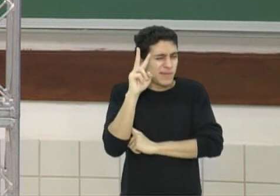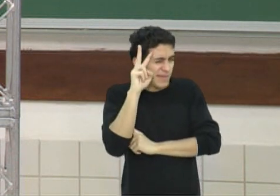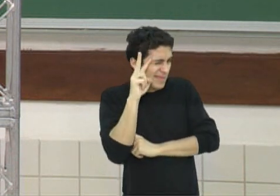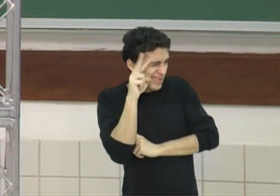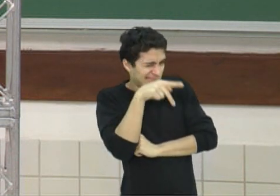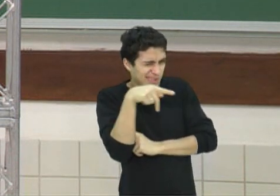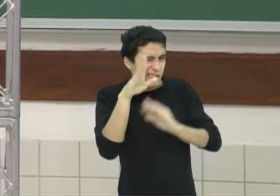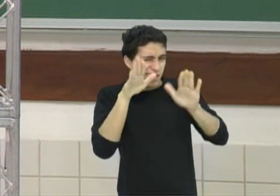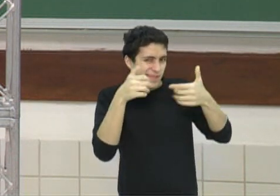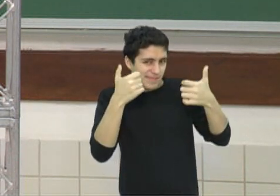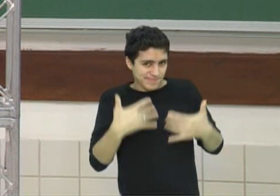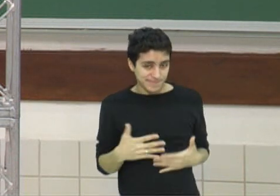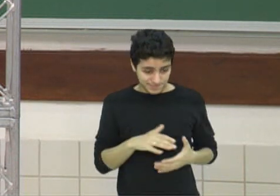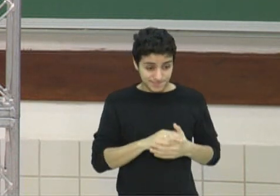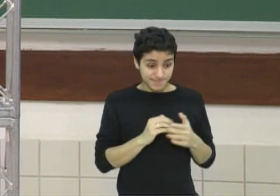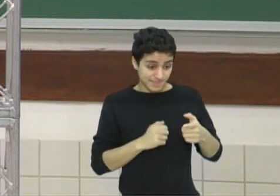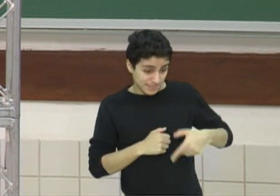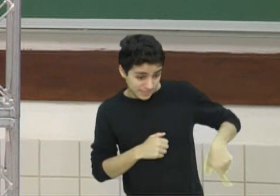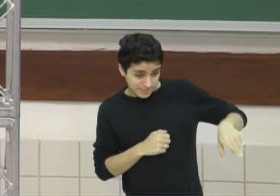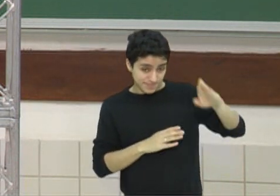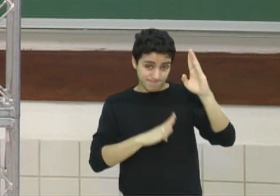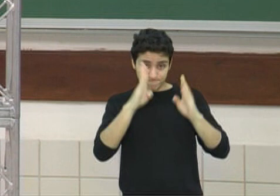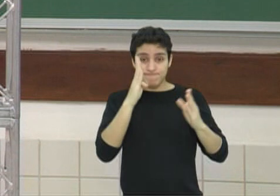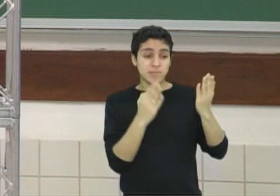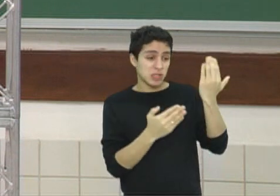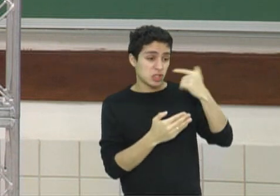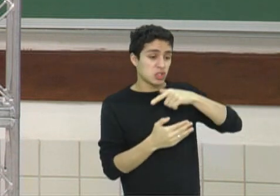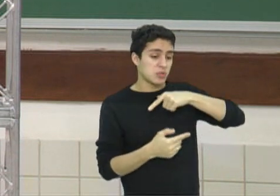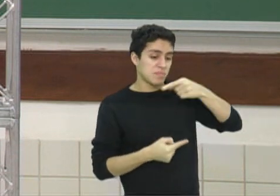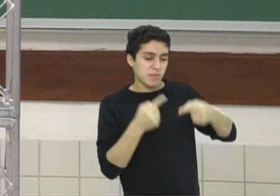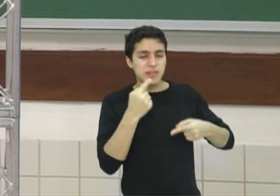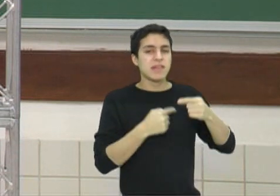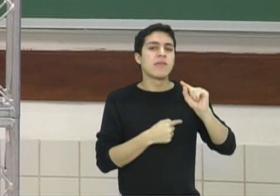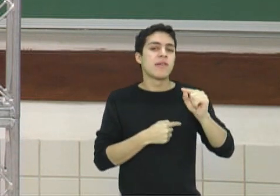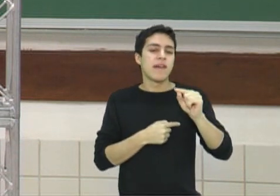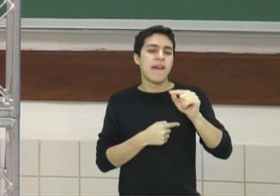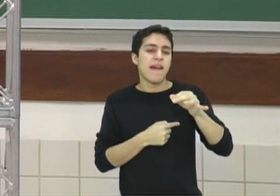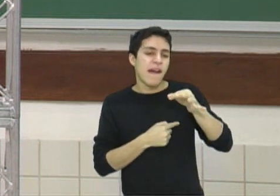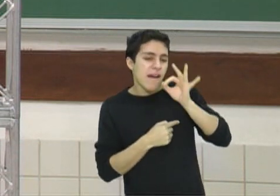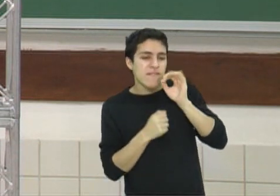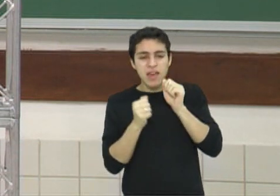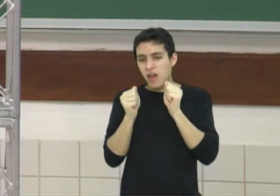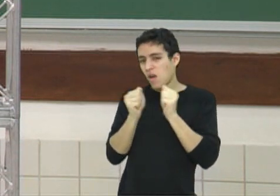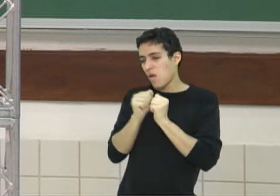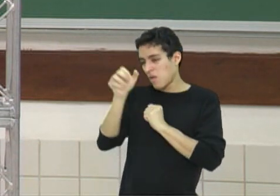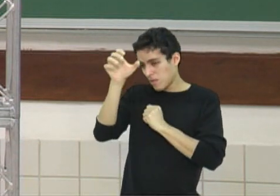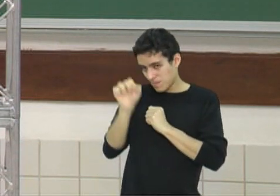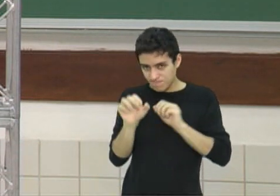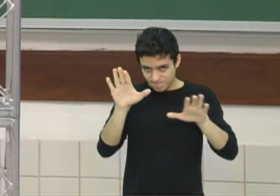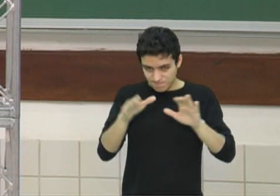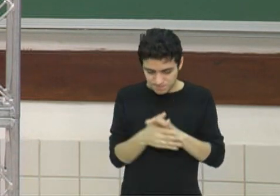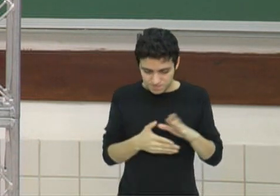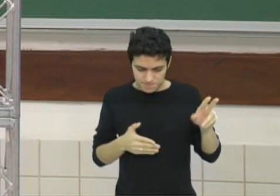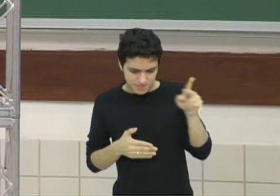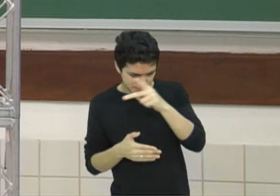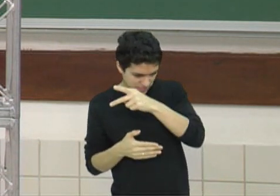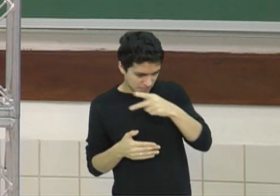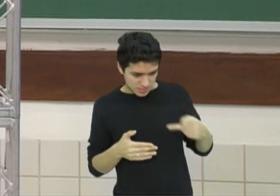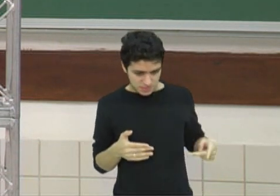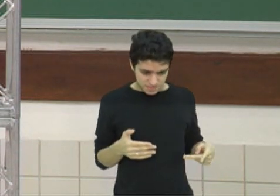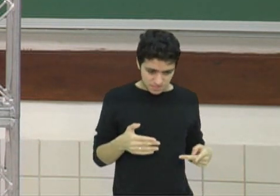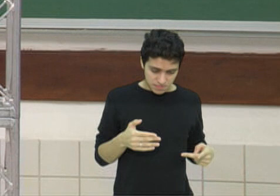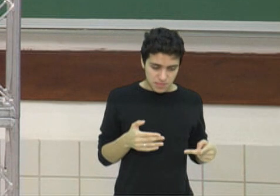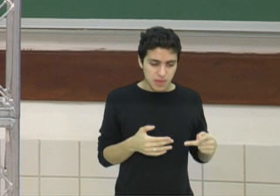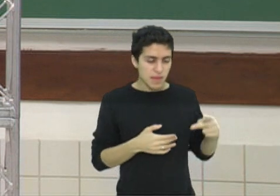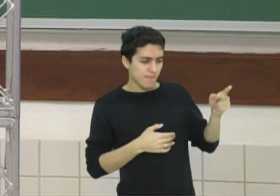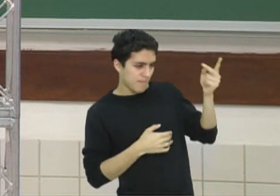certeza falou para vocês. Nessa época existia uma política chamada café com leite, ou seja, os presidentes ora eram paulistas